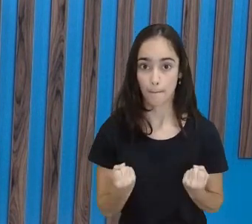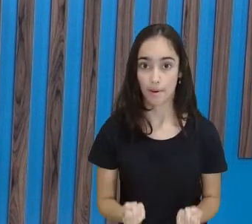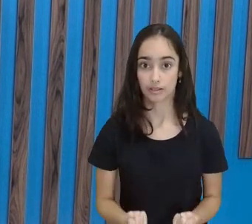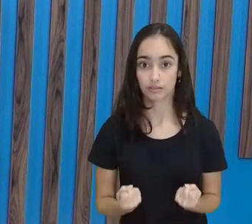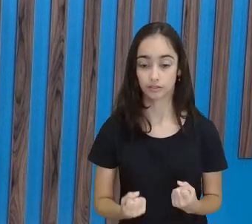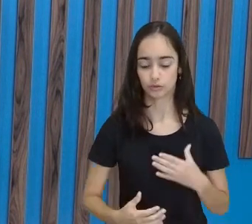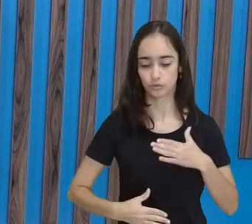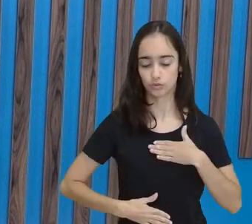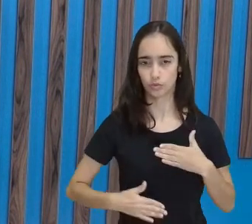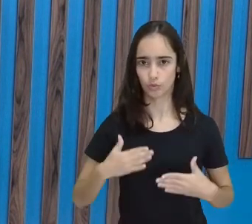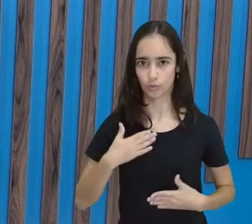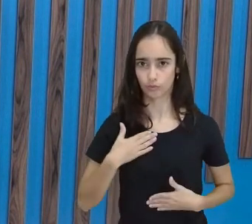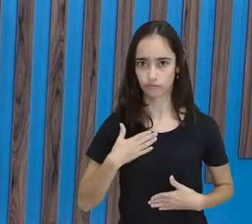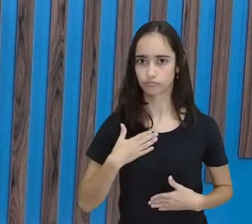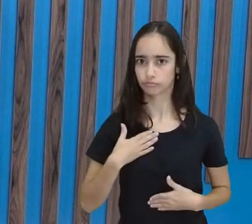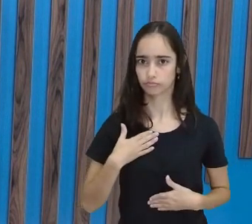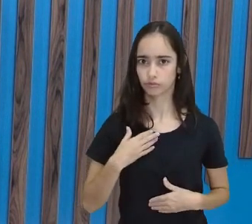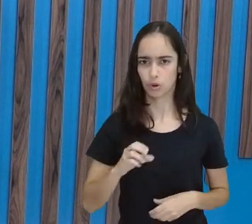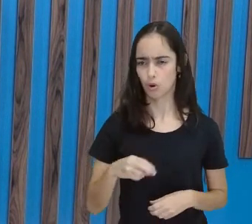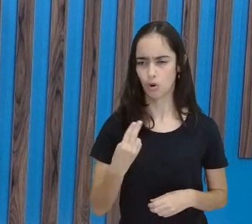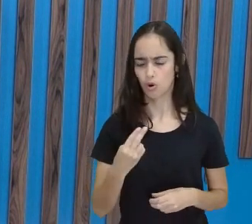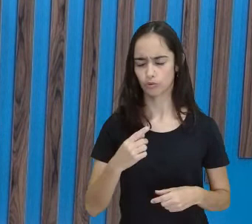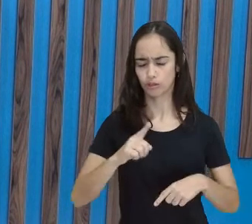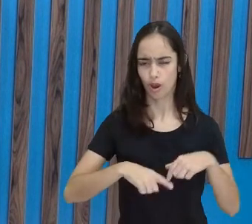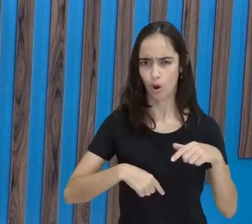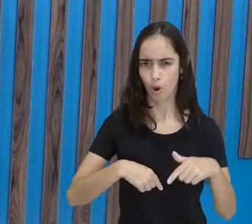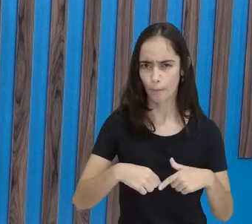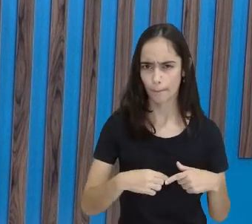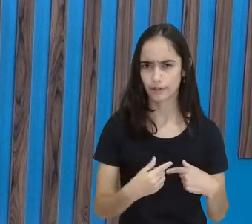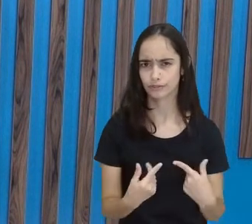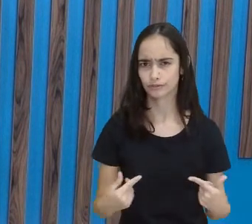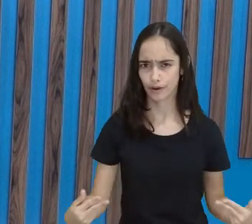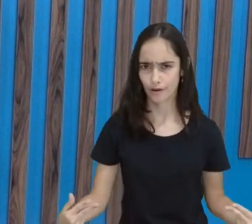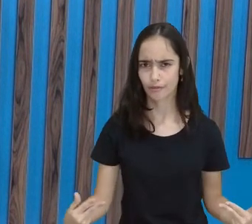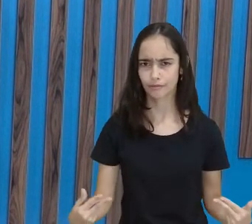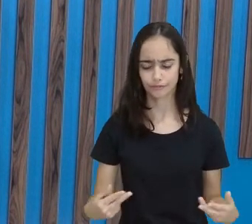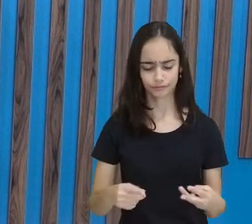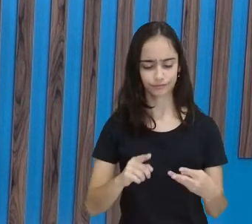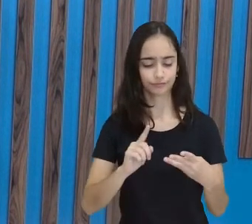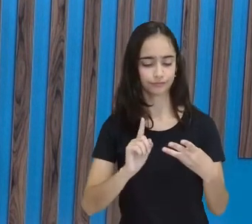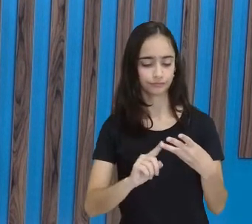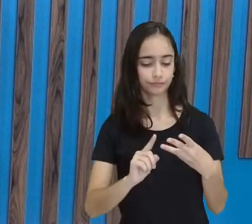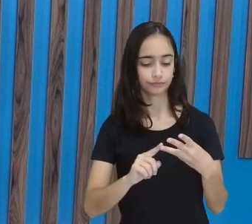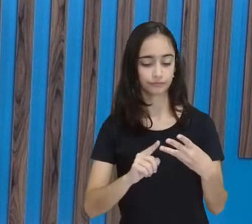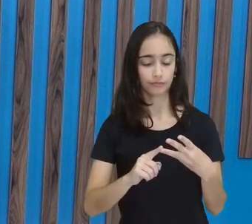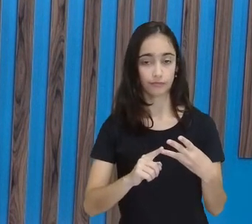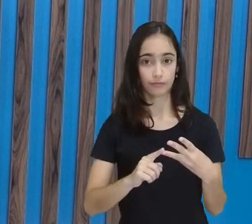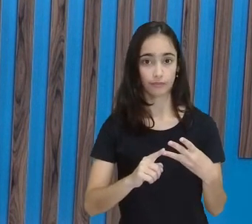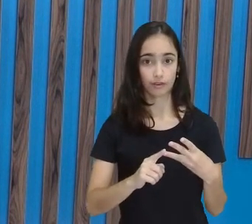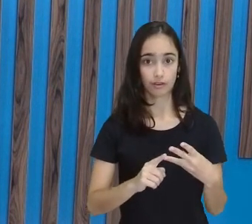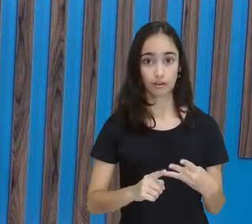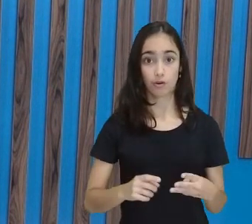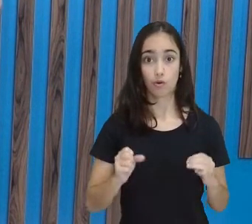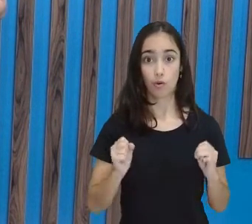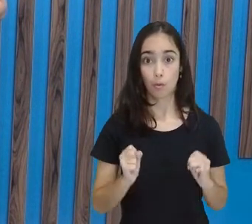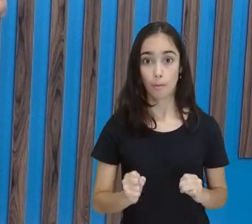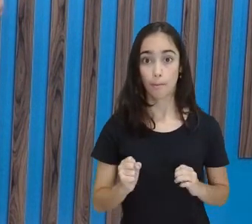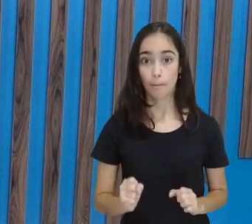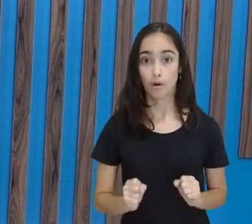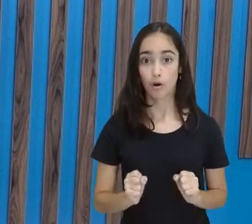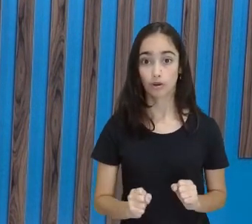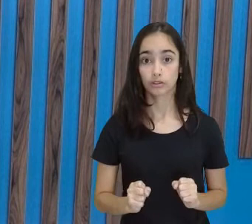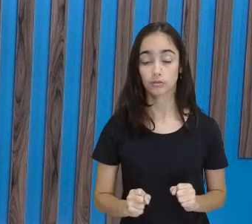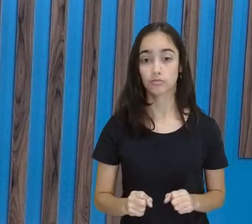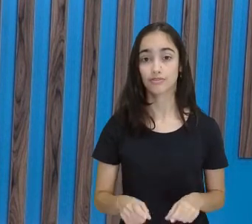nosso corpo, ou de objetos, alimentos, tá certo? Podemos também medir a